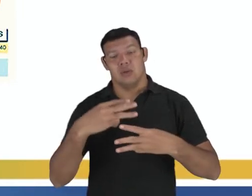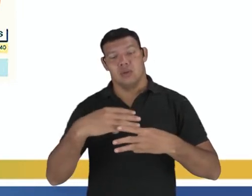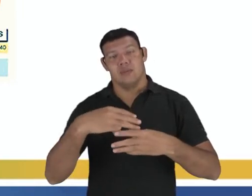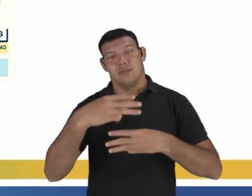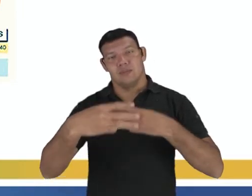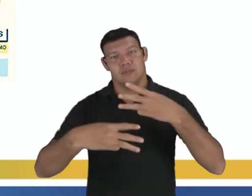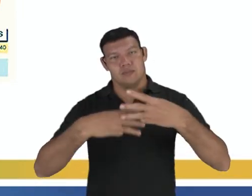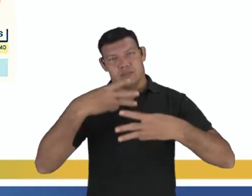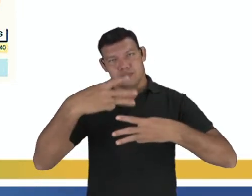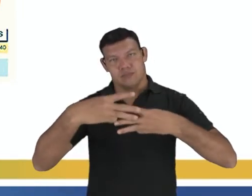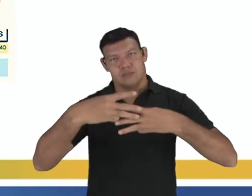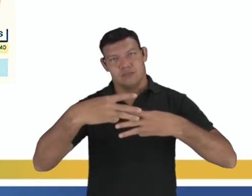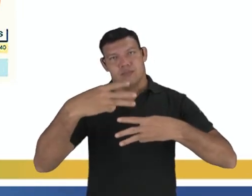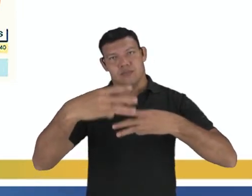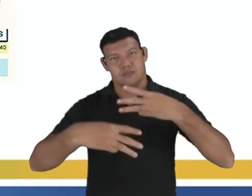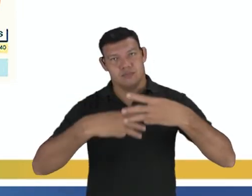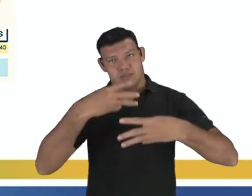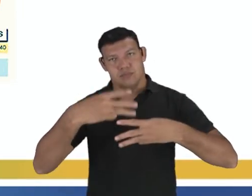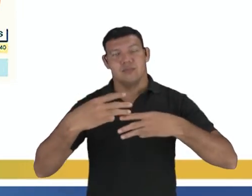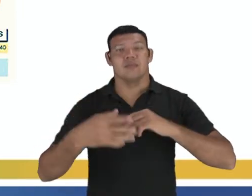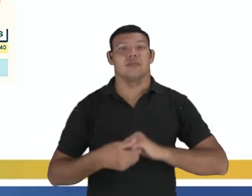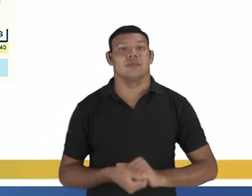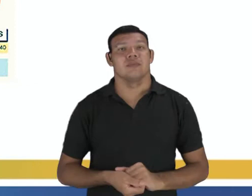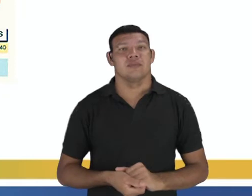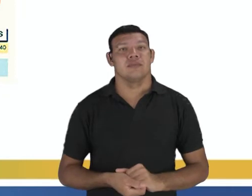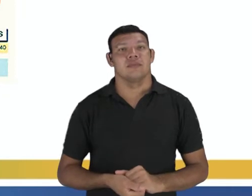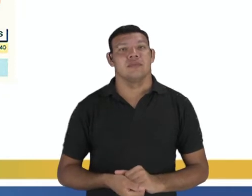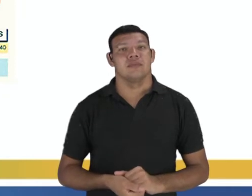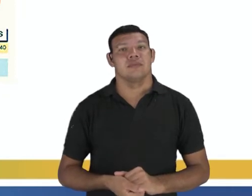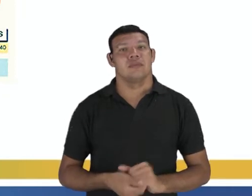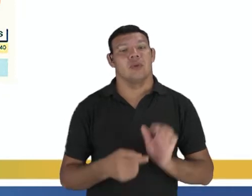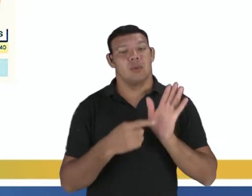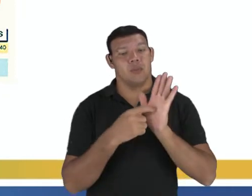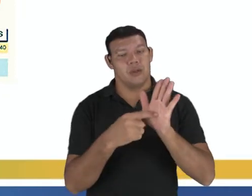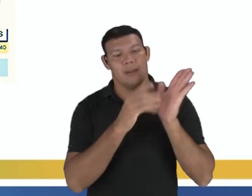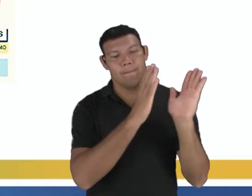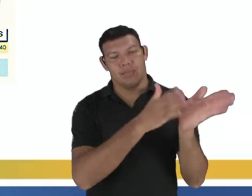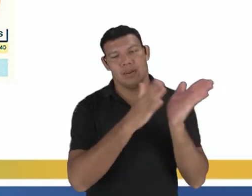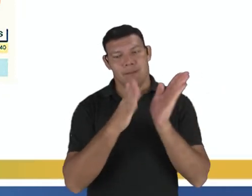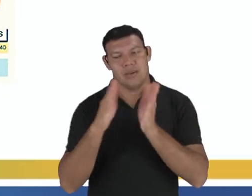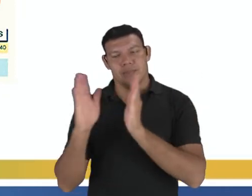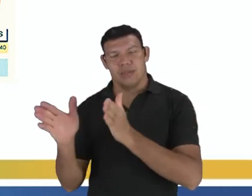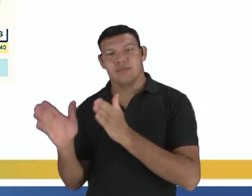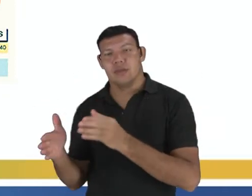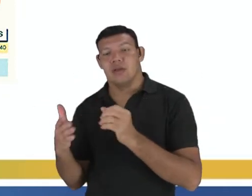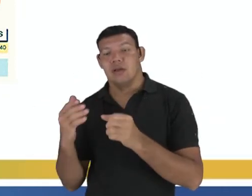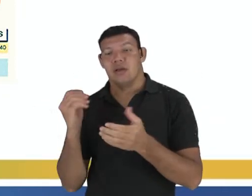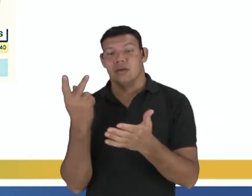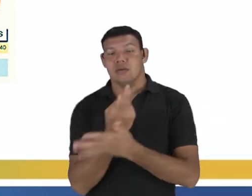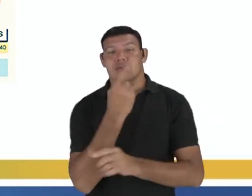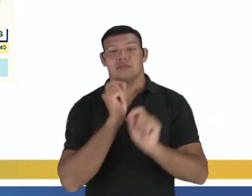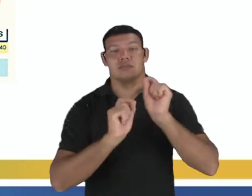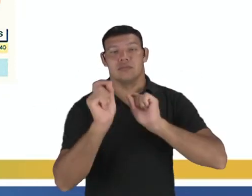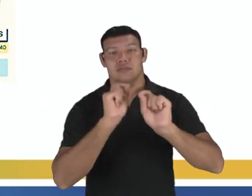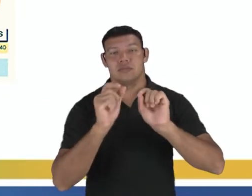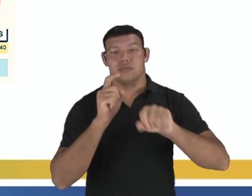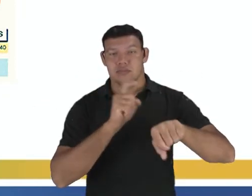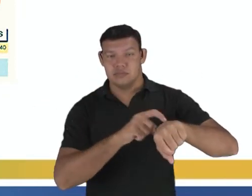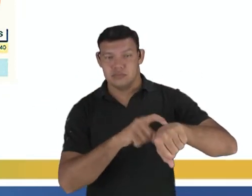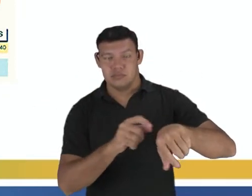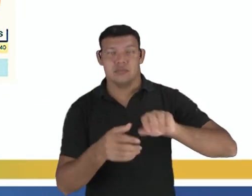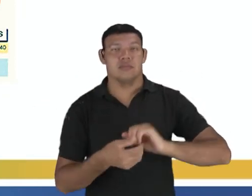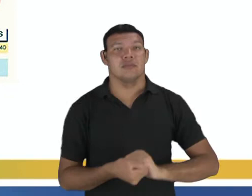por características específicas tá então a gente vai passar agora que por cada trimestre e entender bem basicamente o que que acontece em cada momento desse